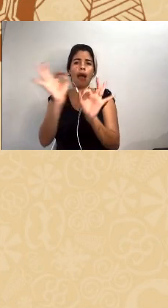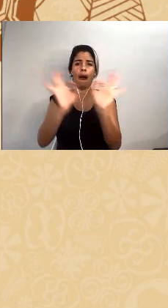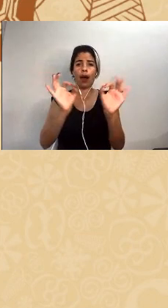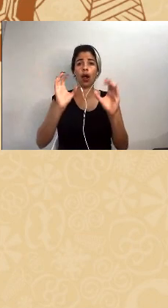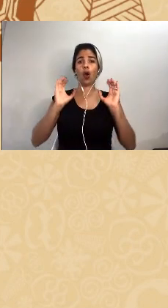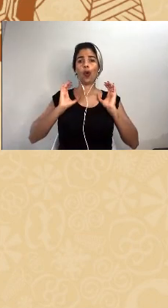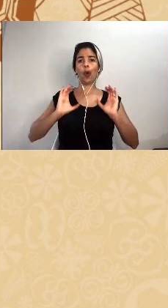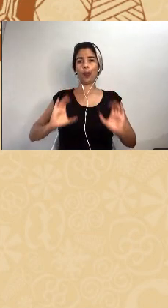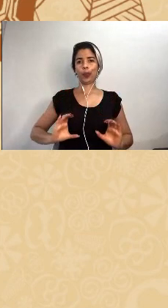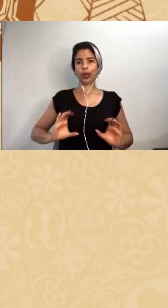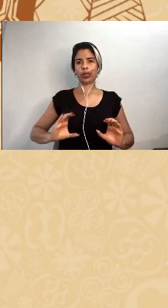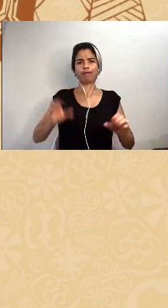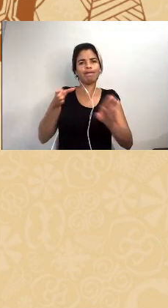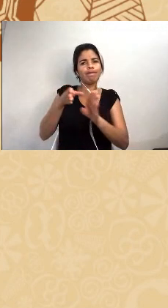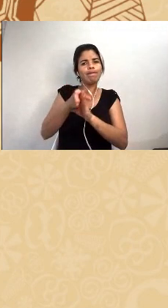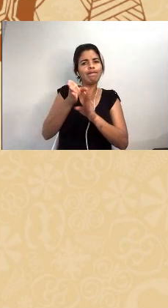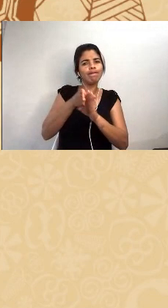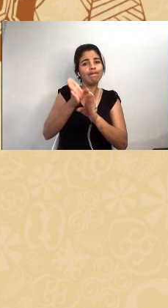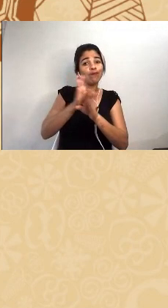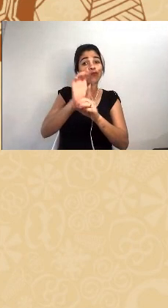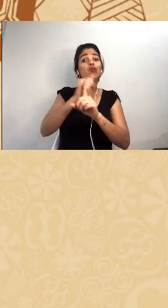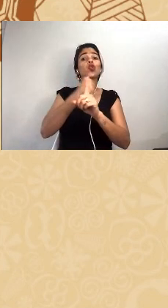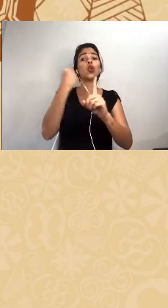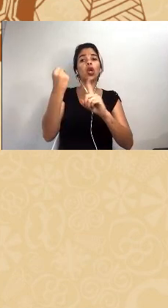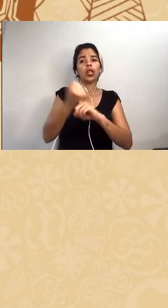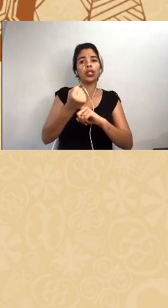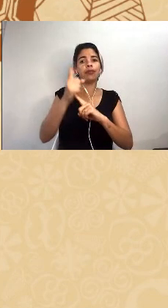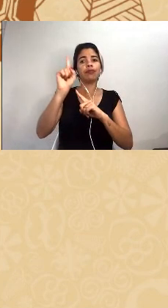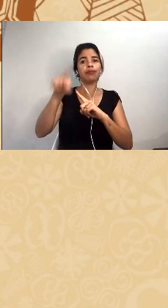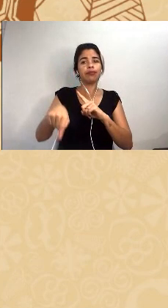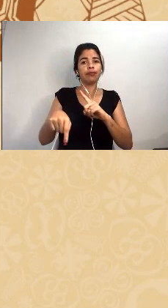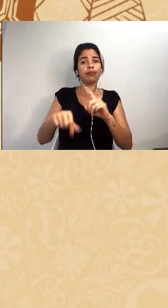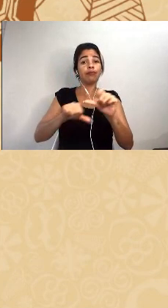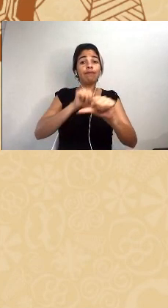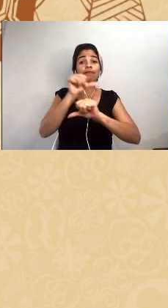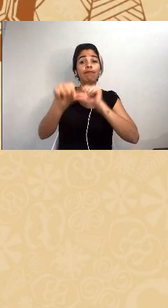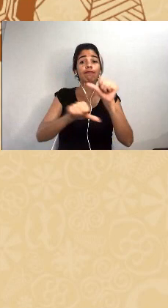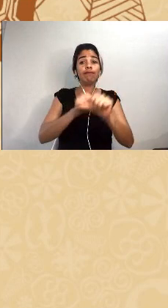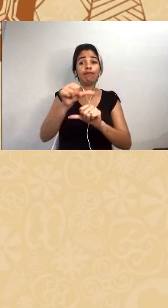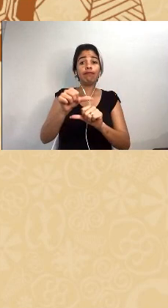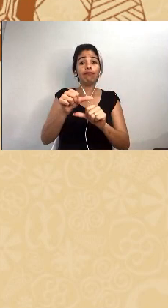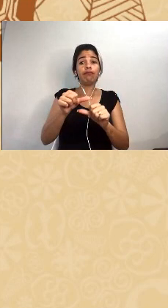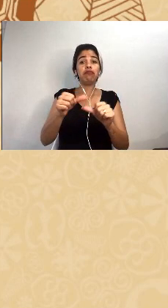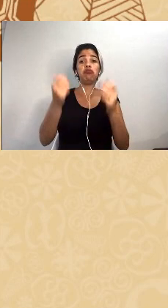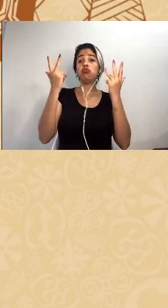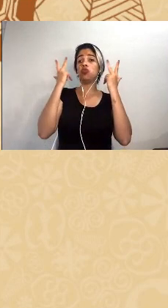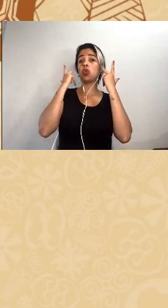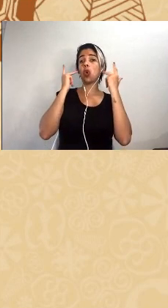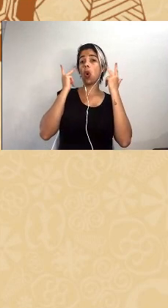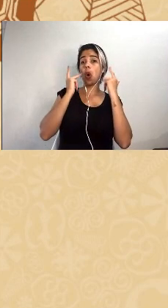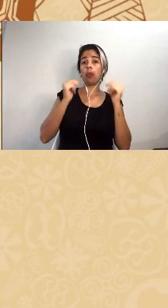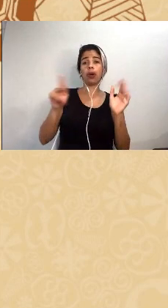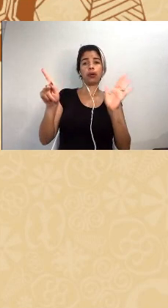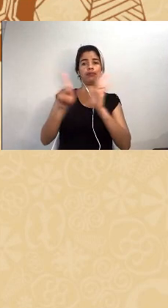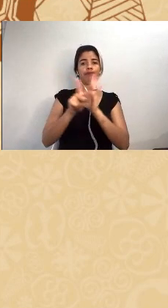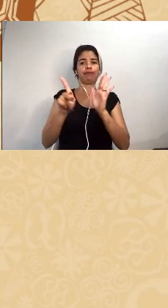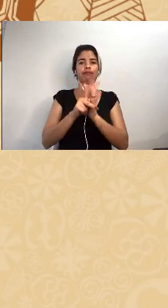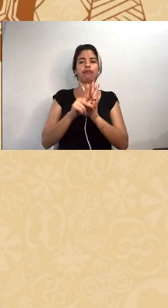tanto orientam a ação social como a torna normalmente possível, proporcionando